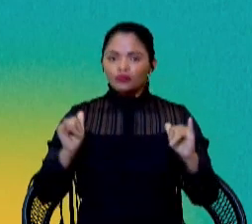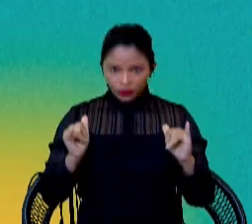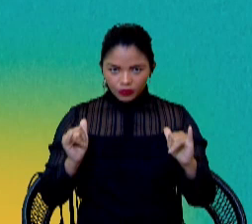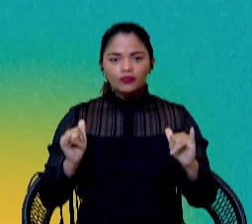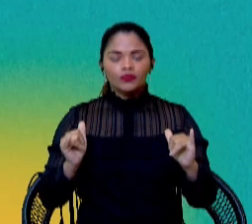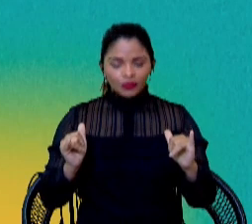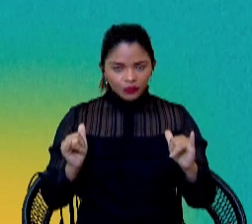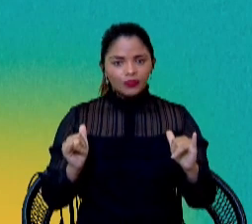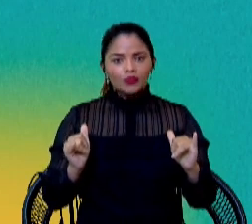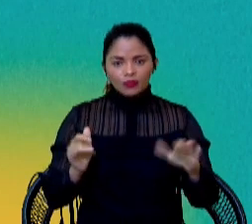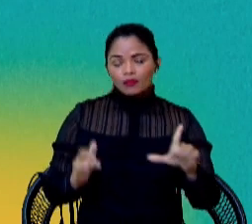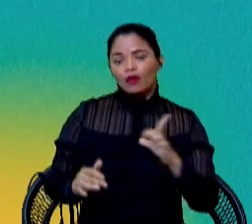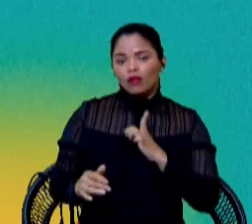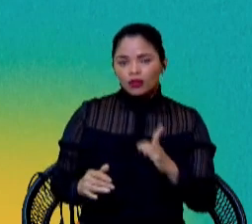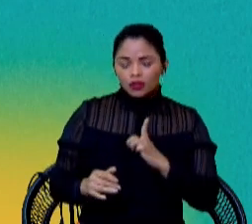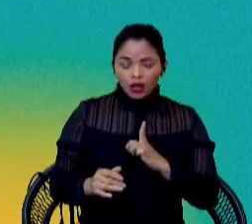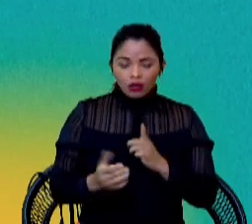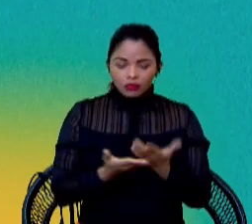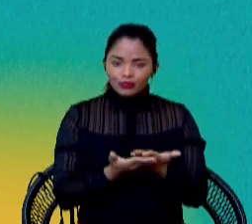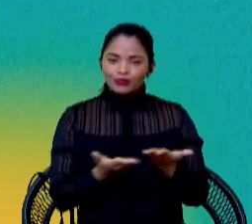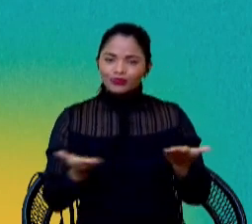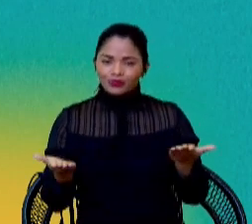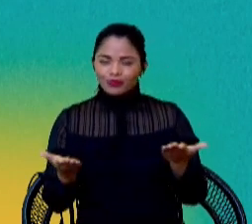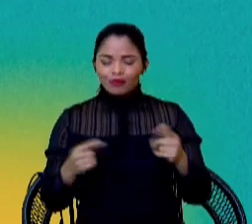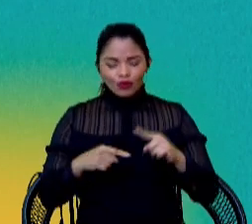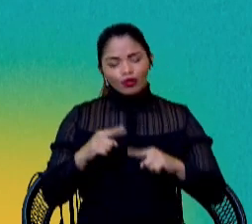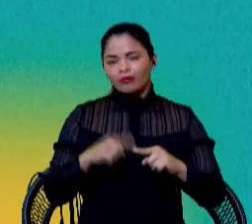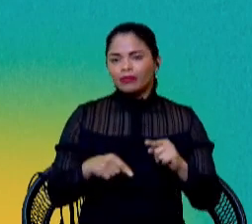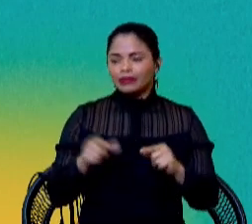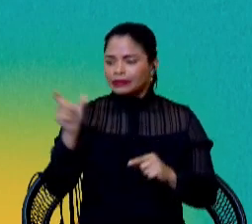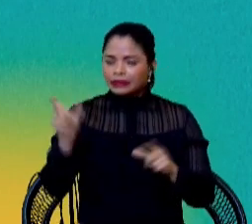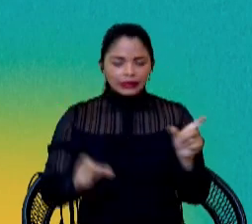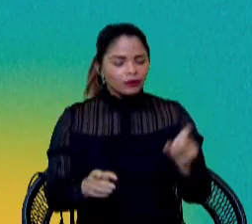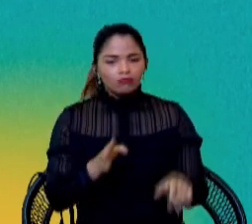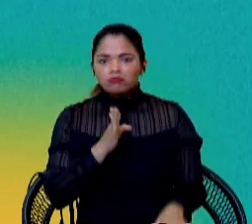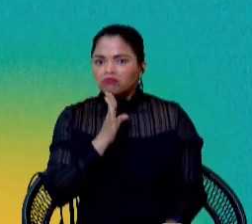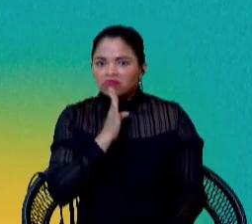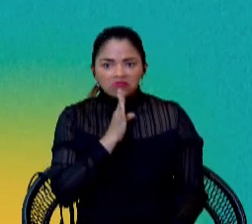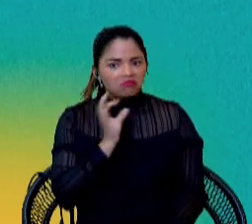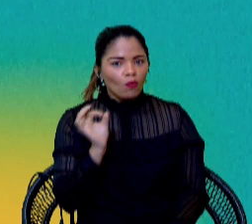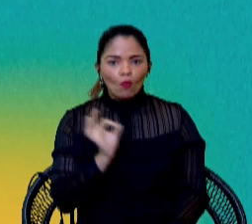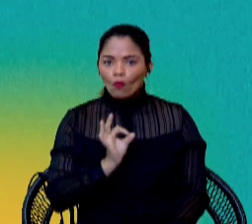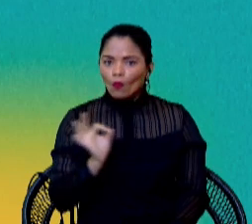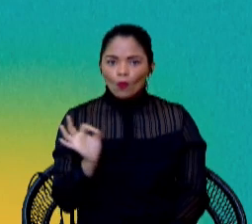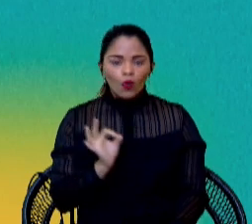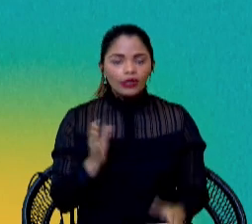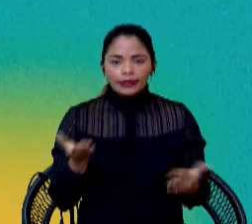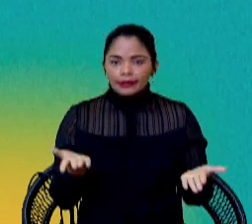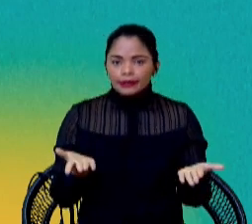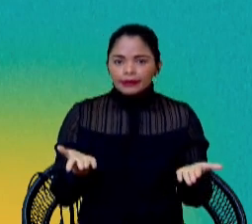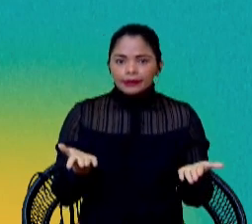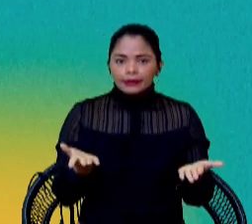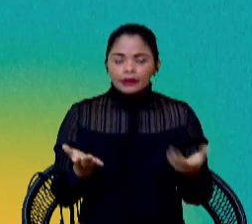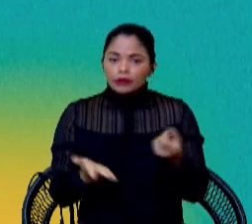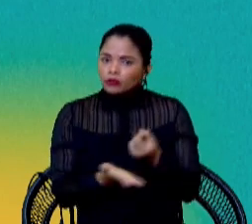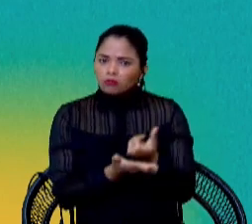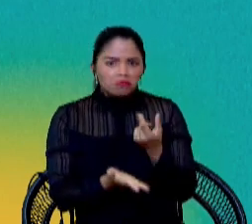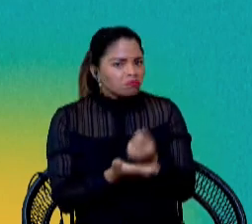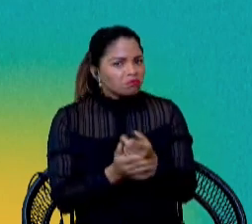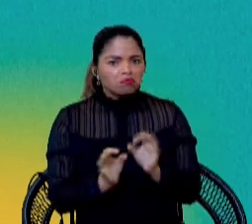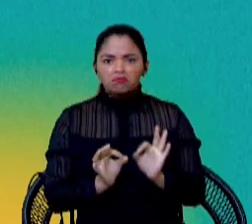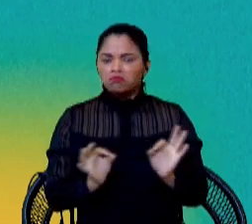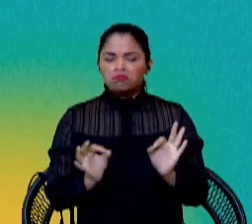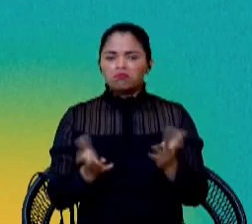exemplo, eu tenho uma linha de produtos, só que as pessoas ainda não conhecem essa linha, né? Elas não estão consumindo